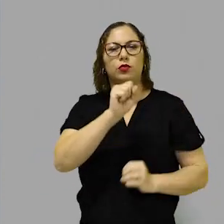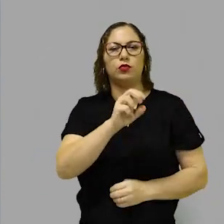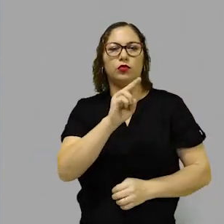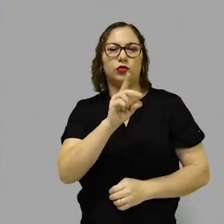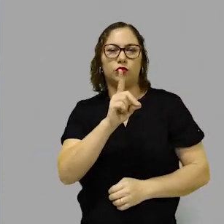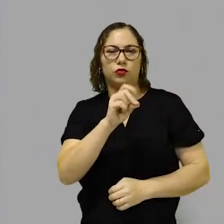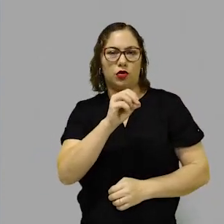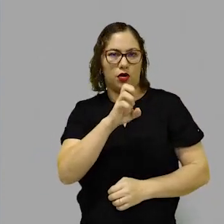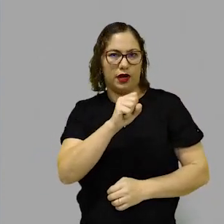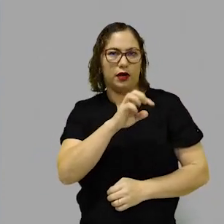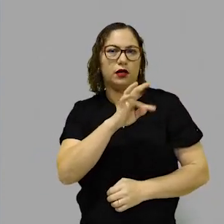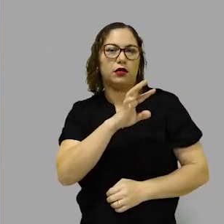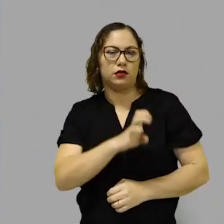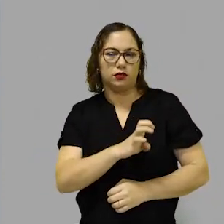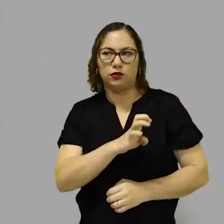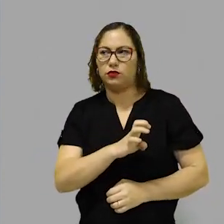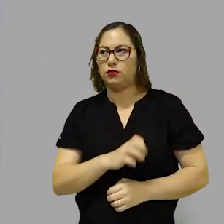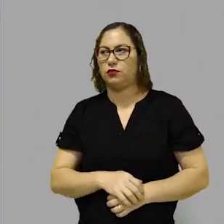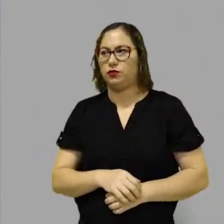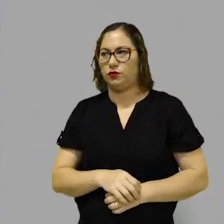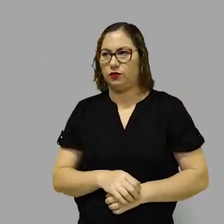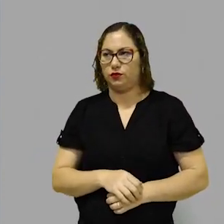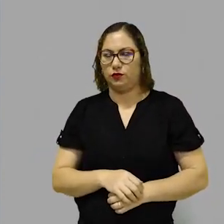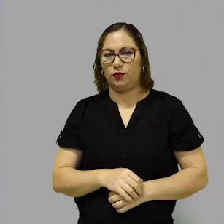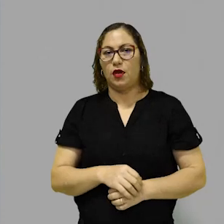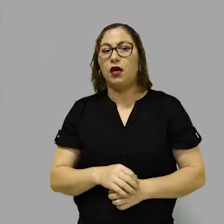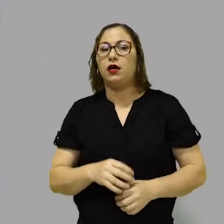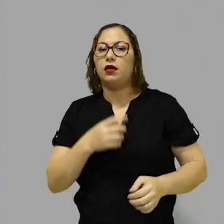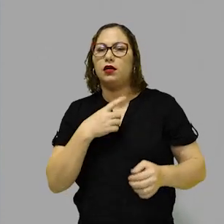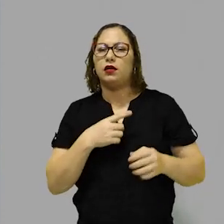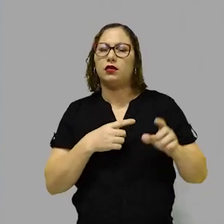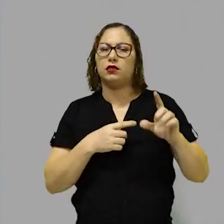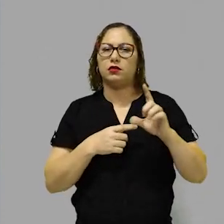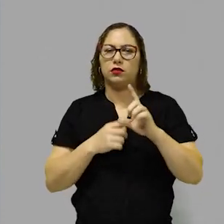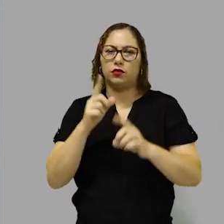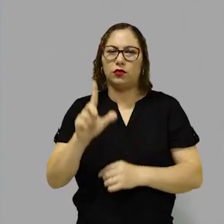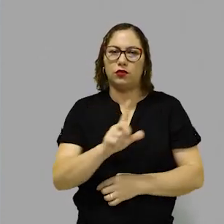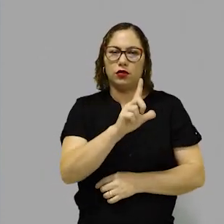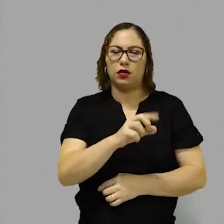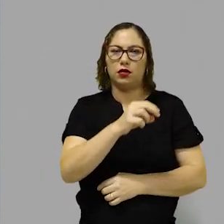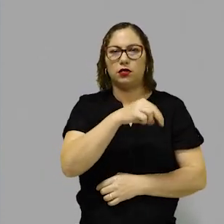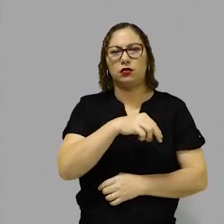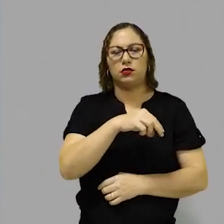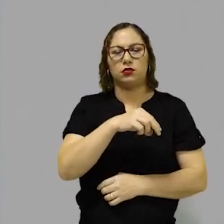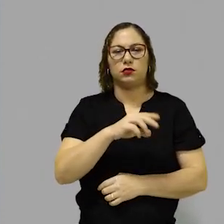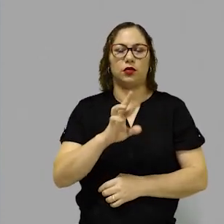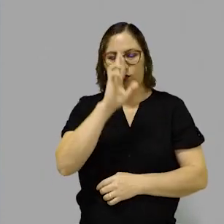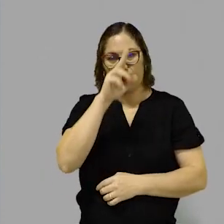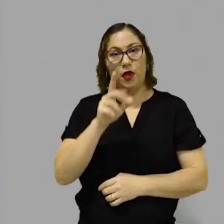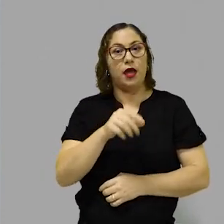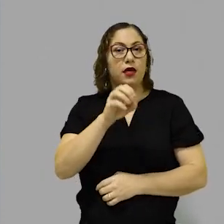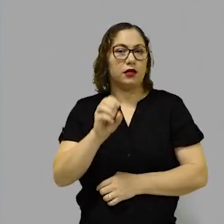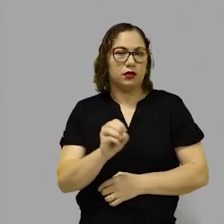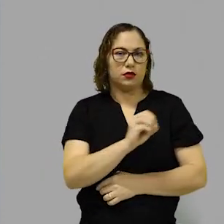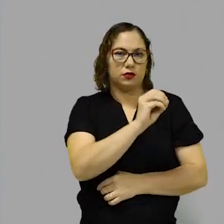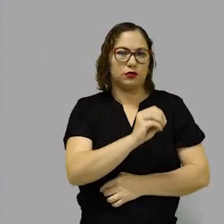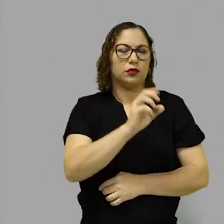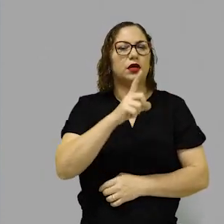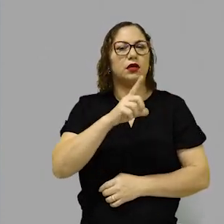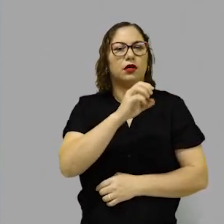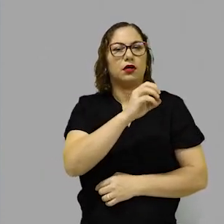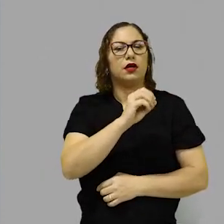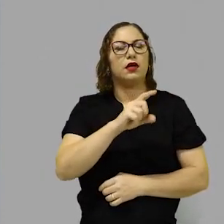E entre o oeste e o norte, nós temos o ponto colateral noroeste. Entendido?